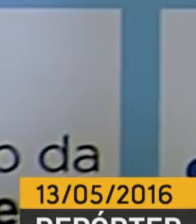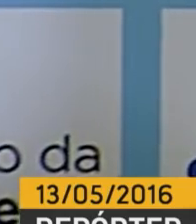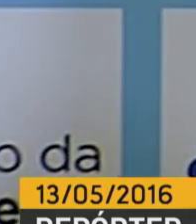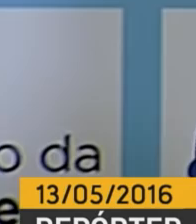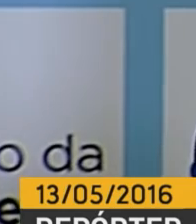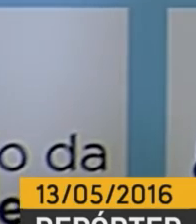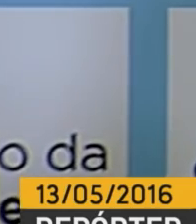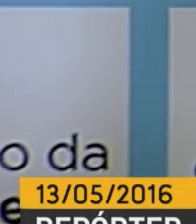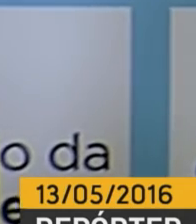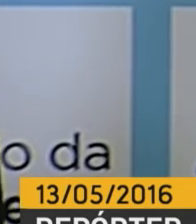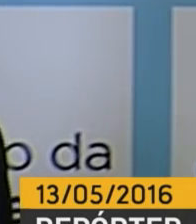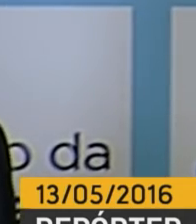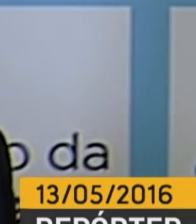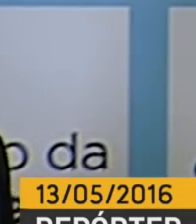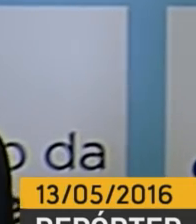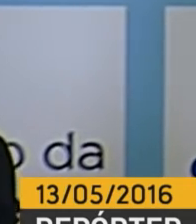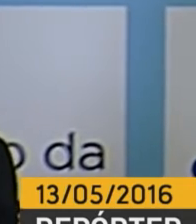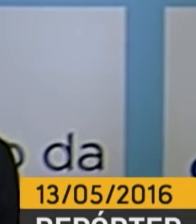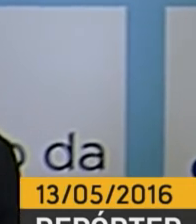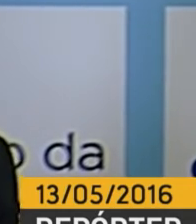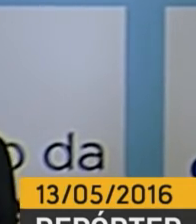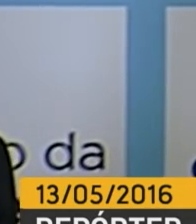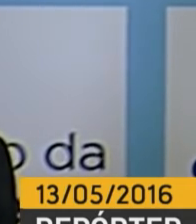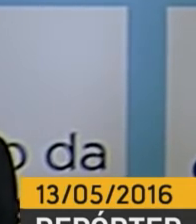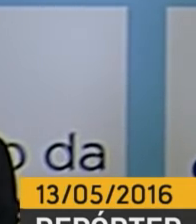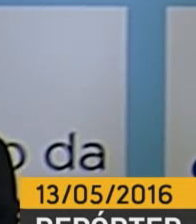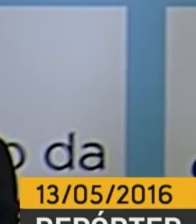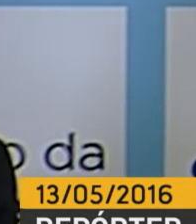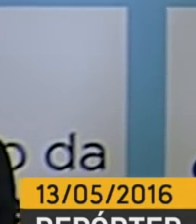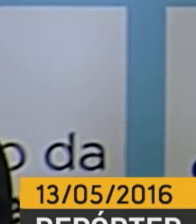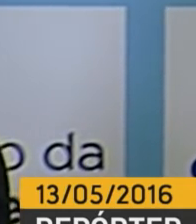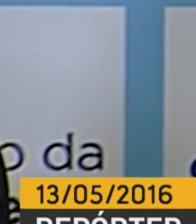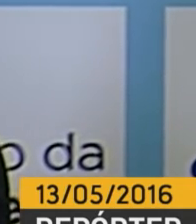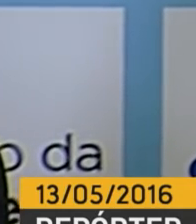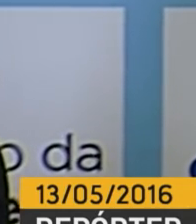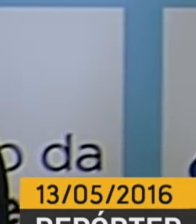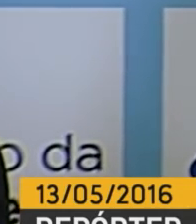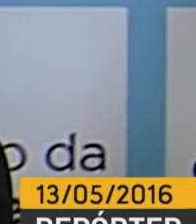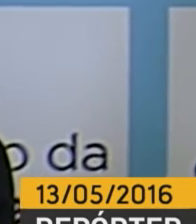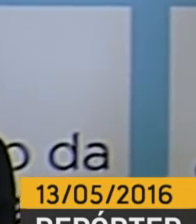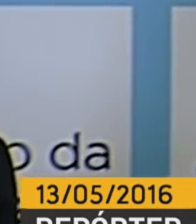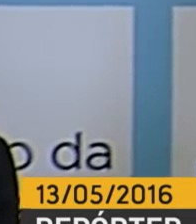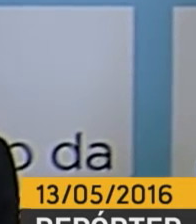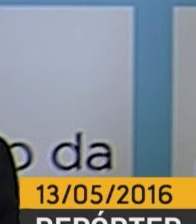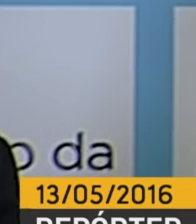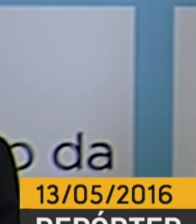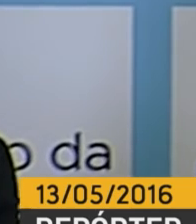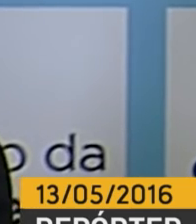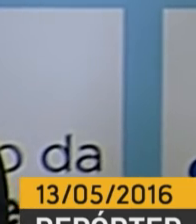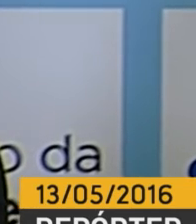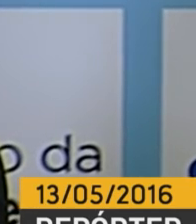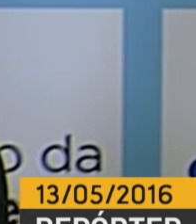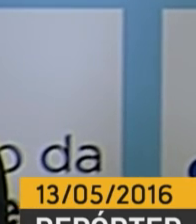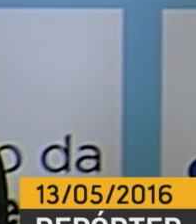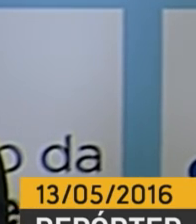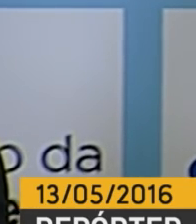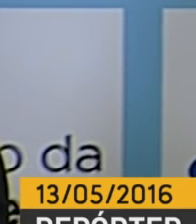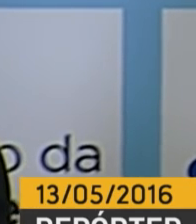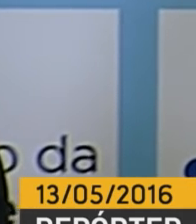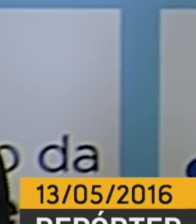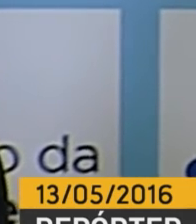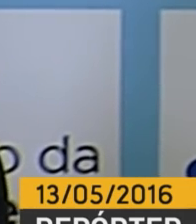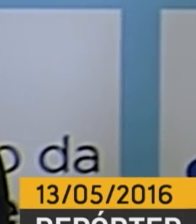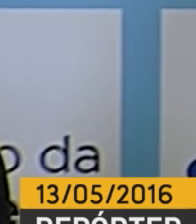experiência né A minha especialidade fui prefeito de Maringá temos uma ação